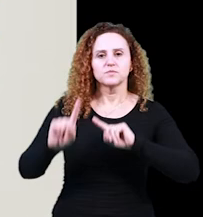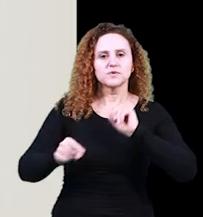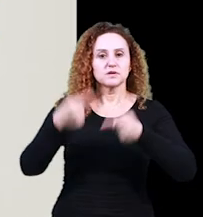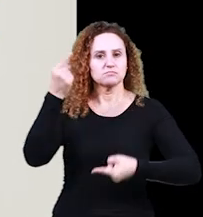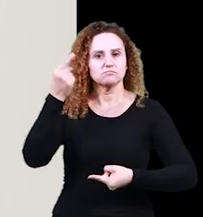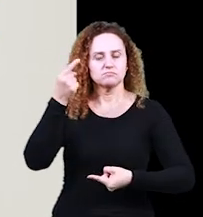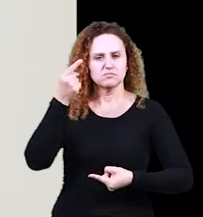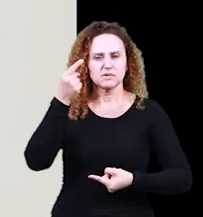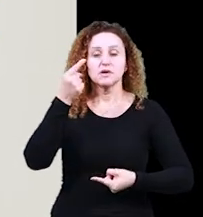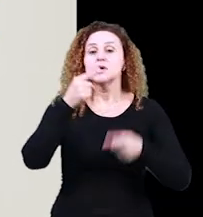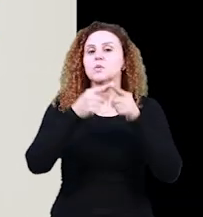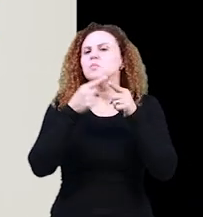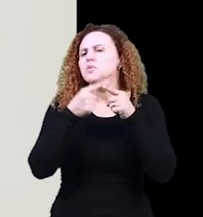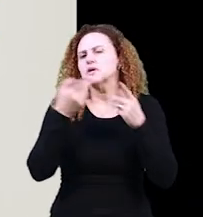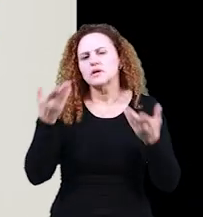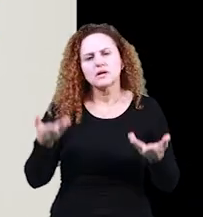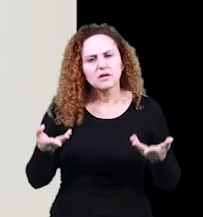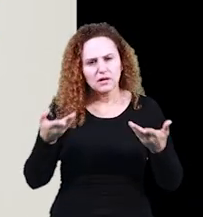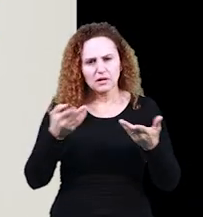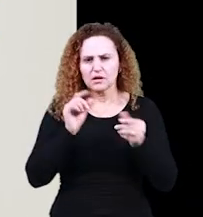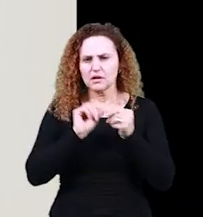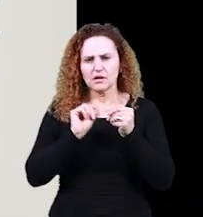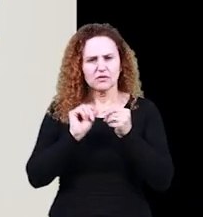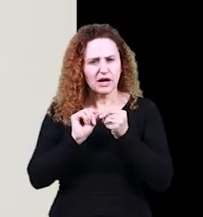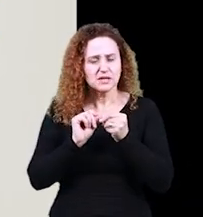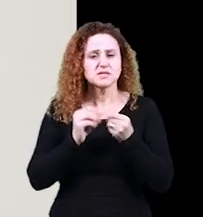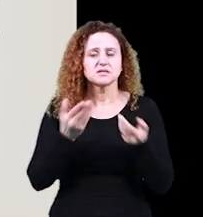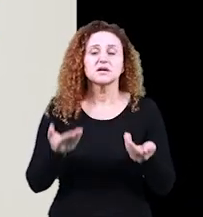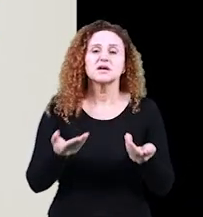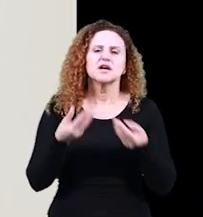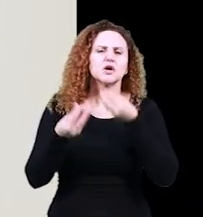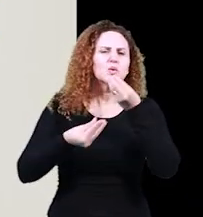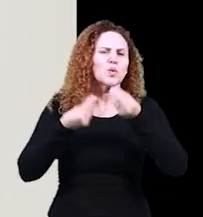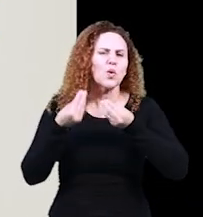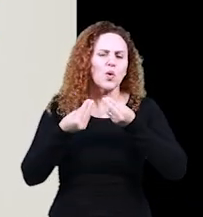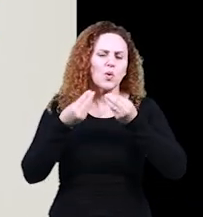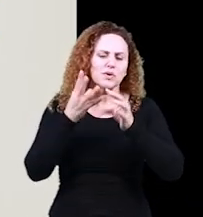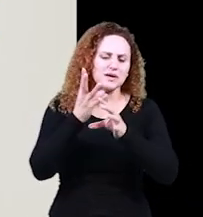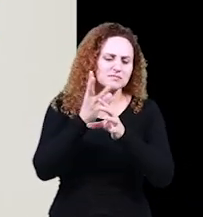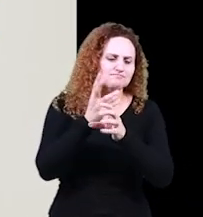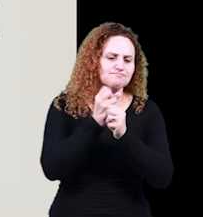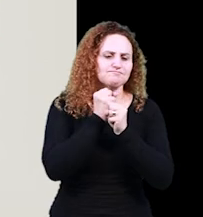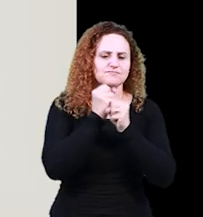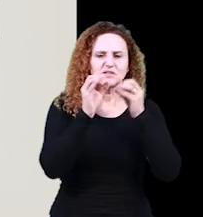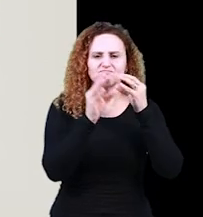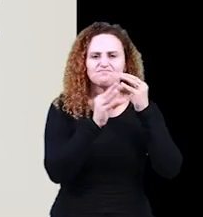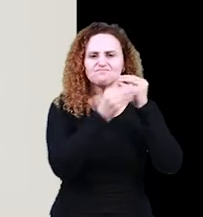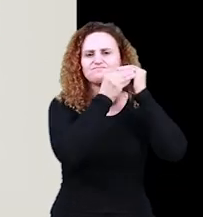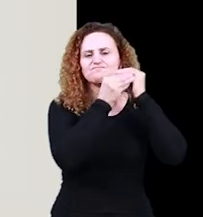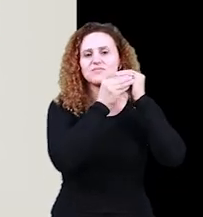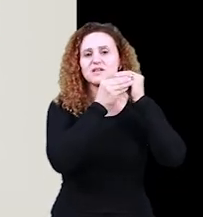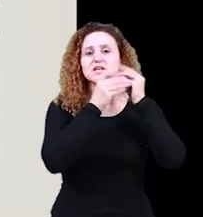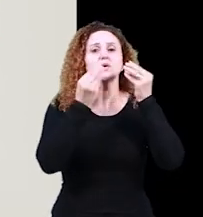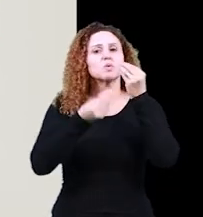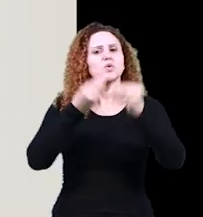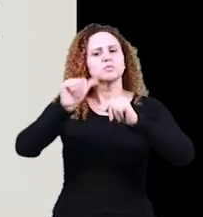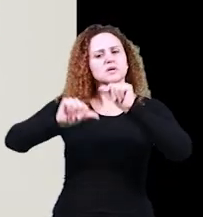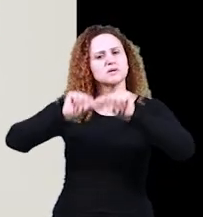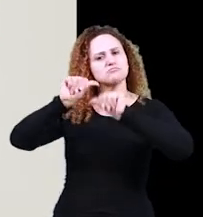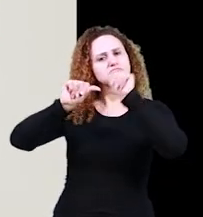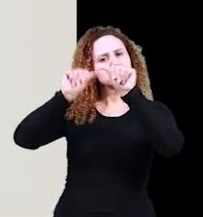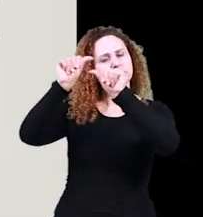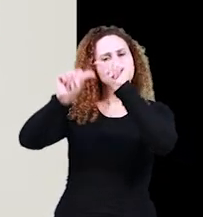transformacional que consiste em descrever como como os constituintes da sentença são formados e como se